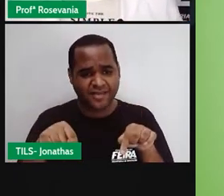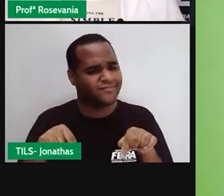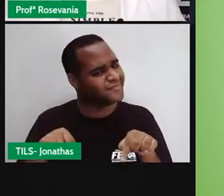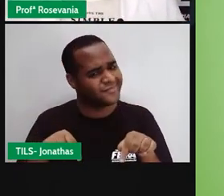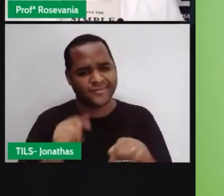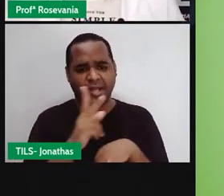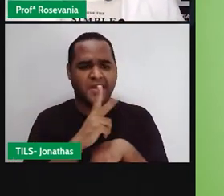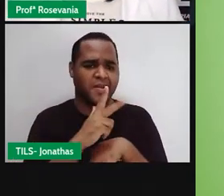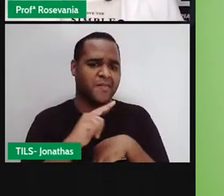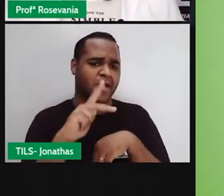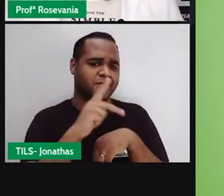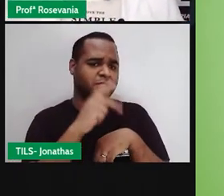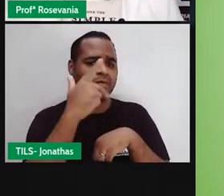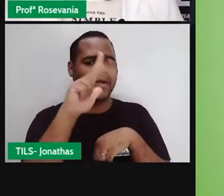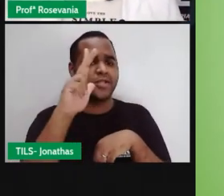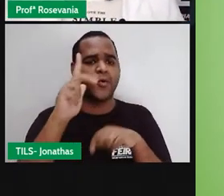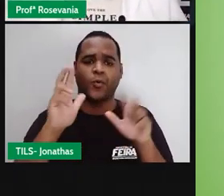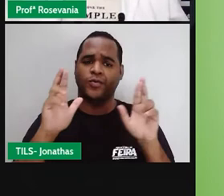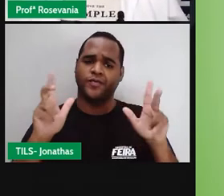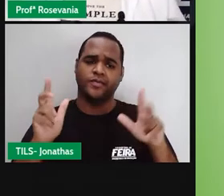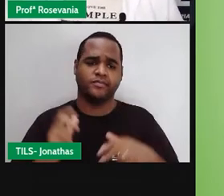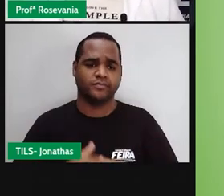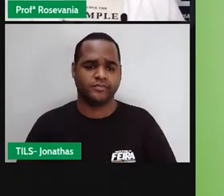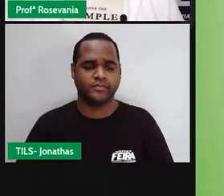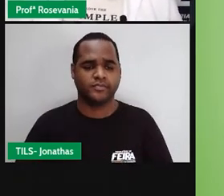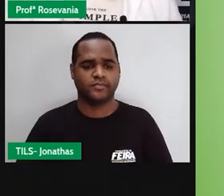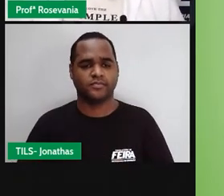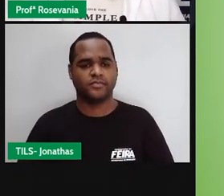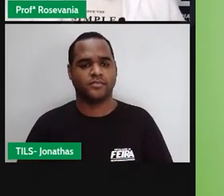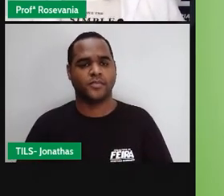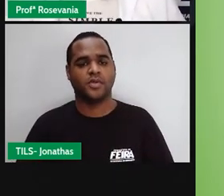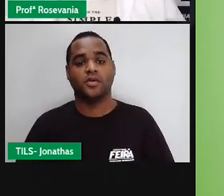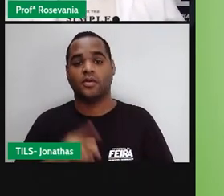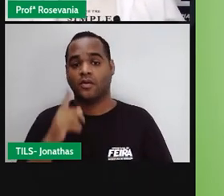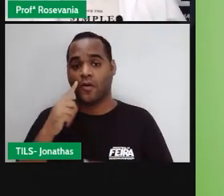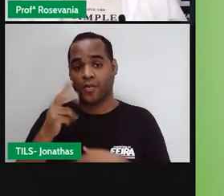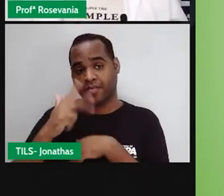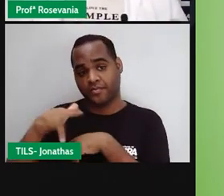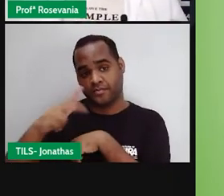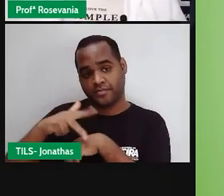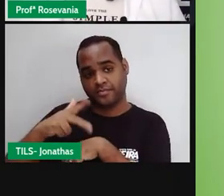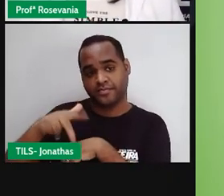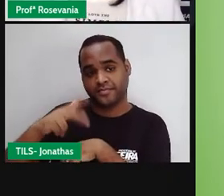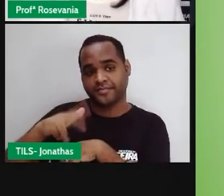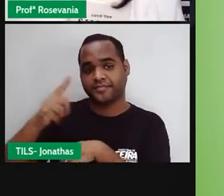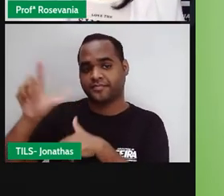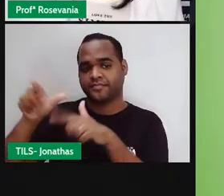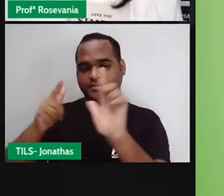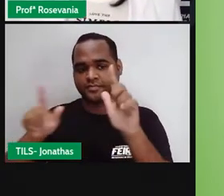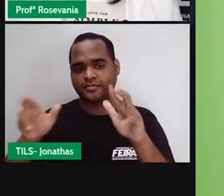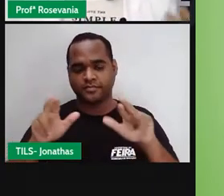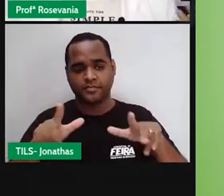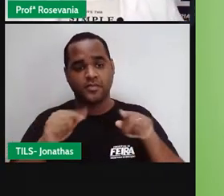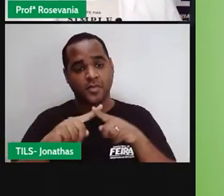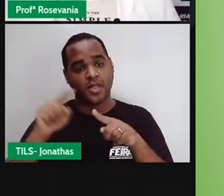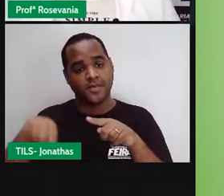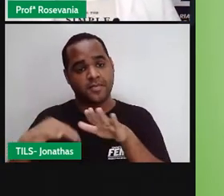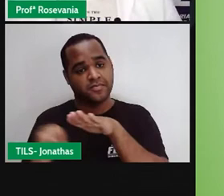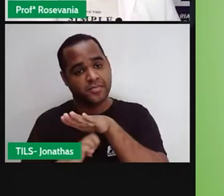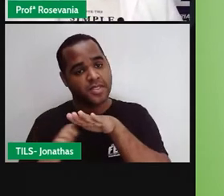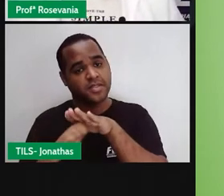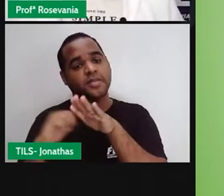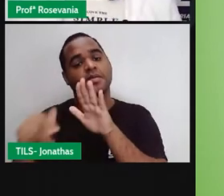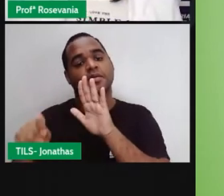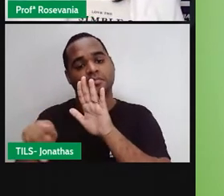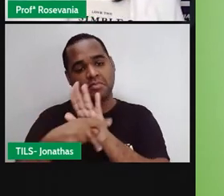essas indústrias? Elas não são daqui. Então, elas são indústrias multinacionais que têm suas fábricas aqui, aproveita, né,